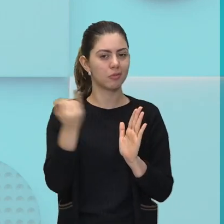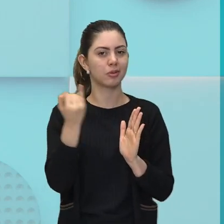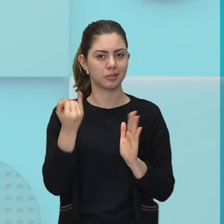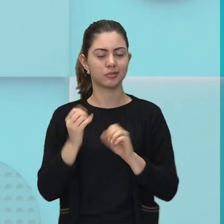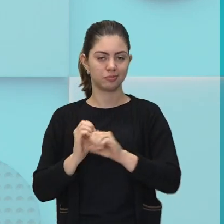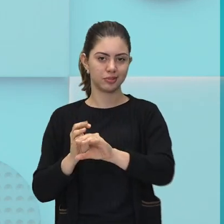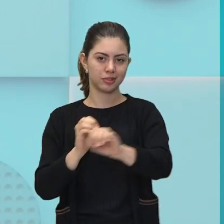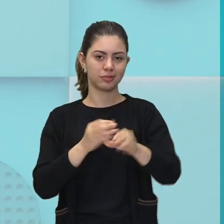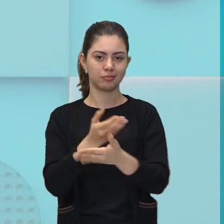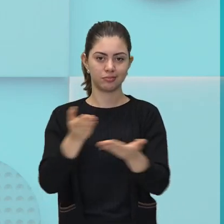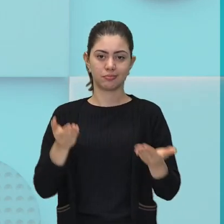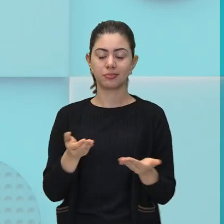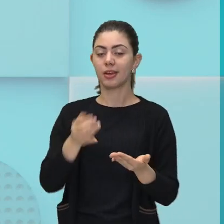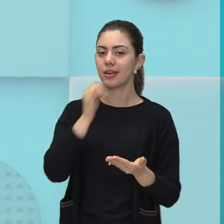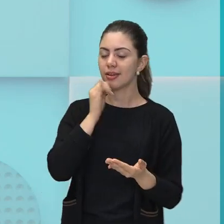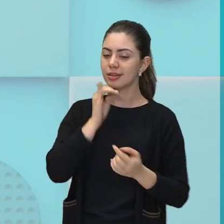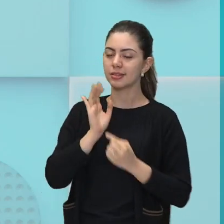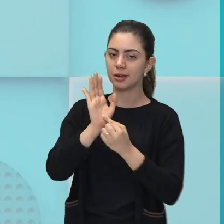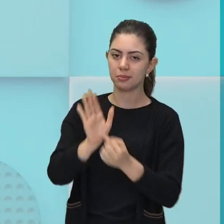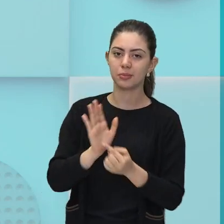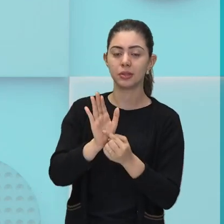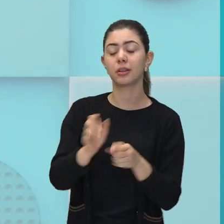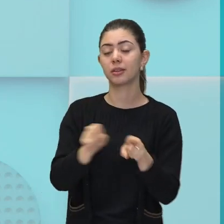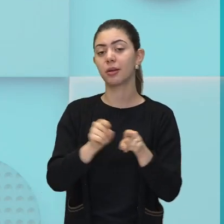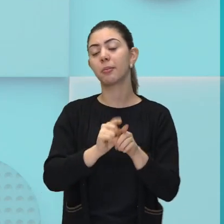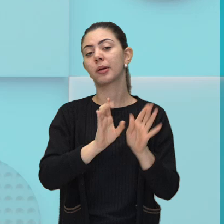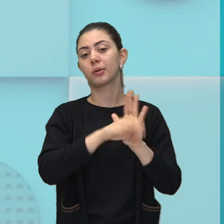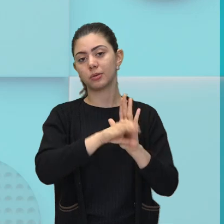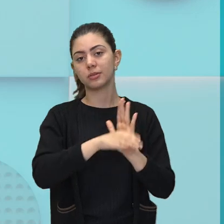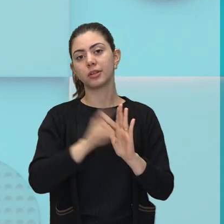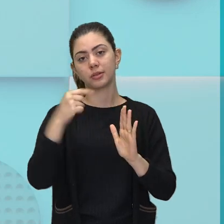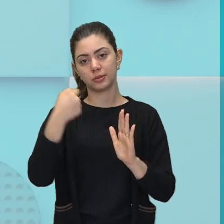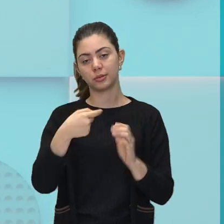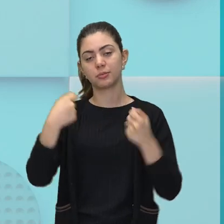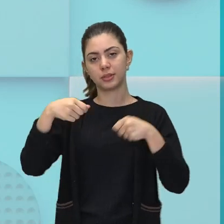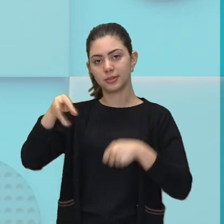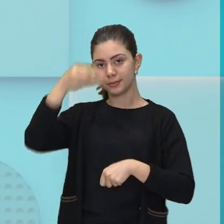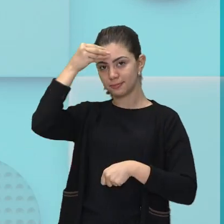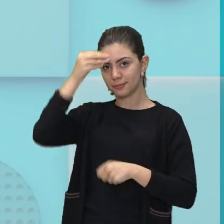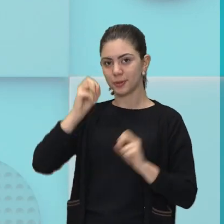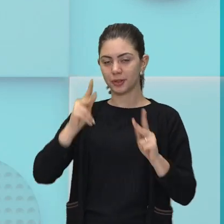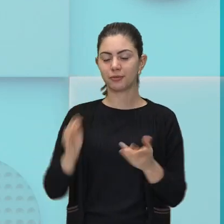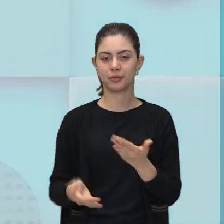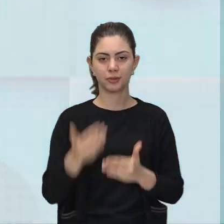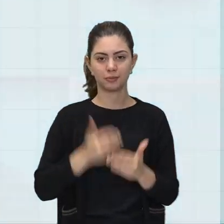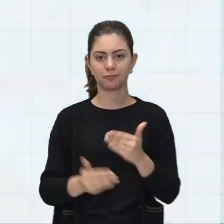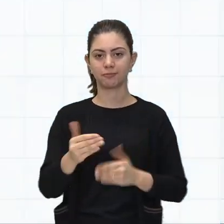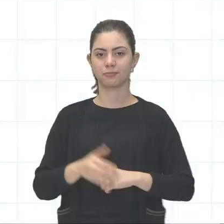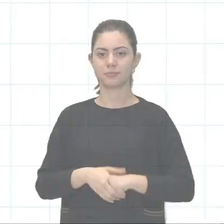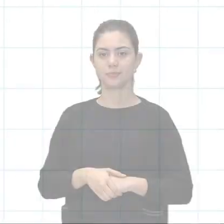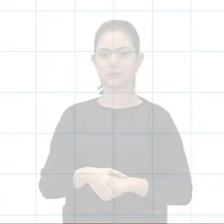aí, trazer alguns exemplos, alguns conceitos que nós precisamos ter em mente, perfeito? Então, vamos para a nossa aula.